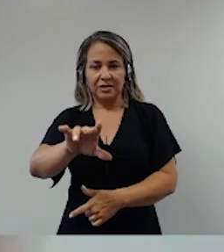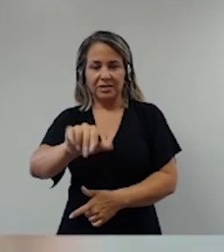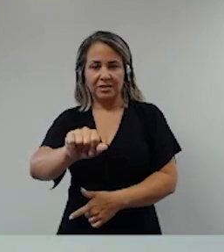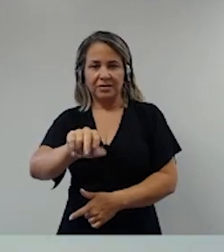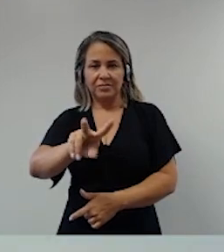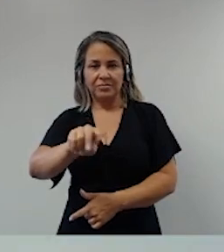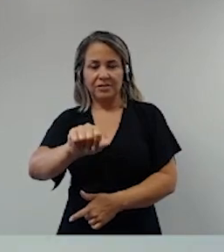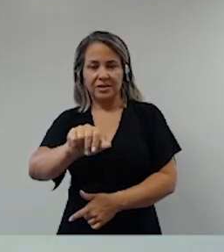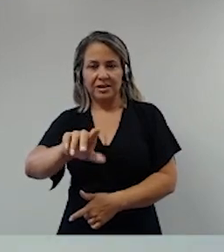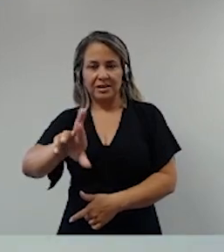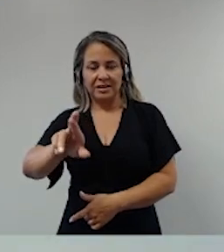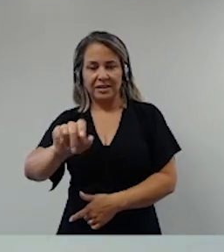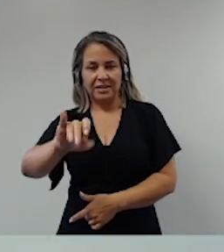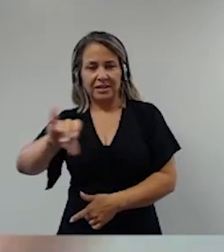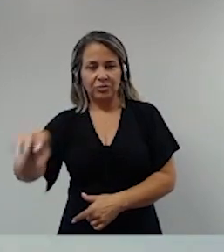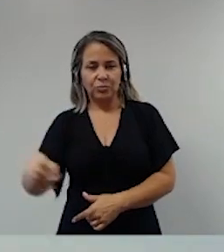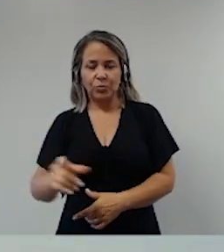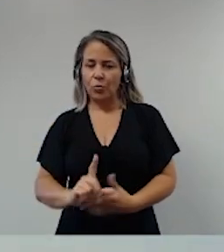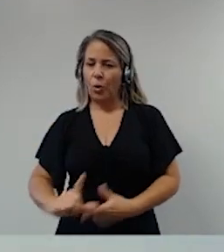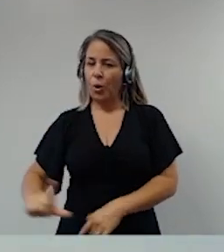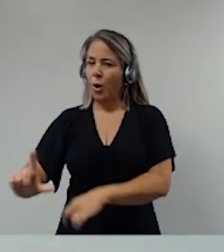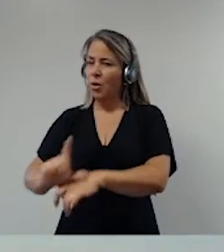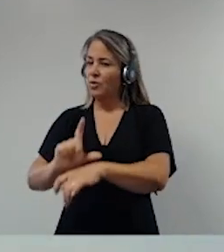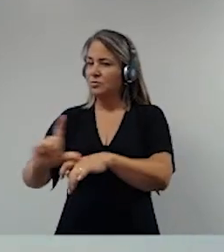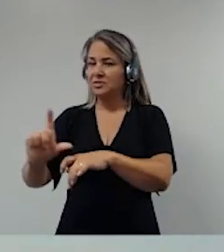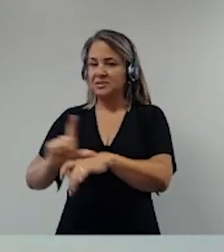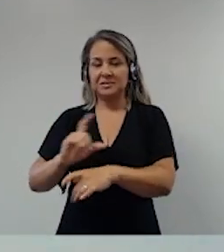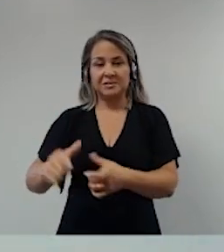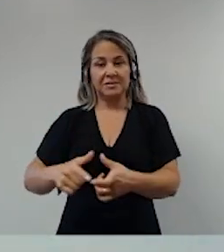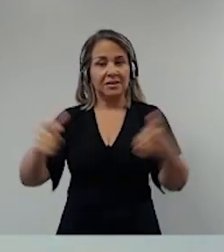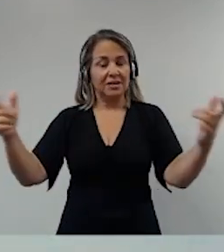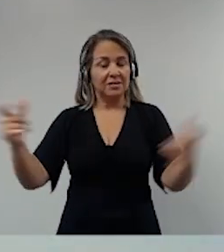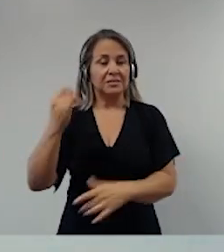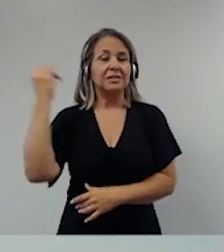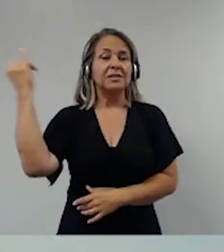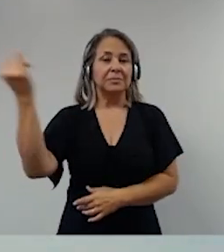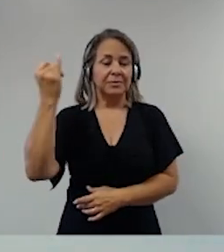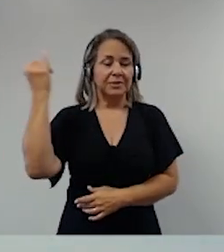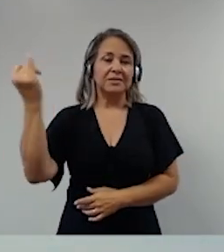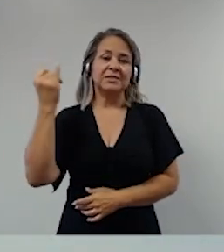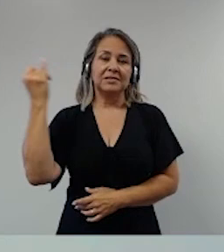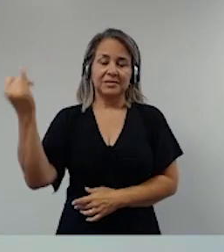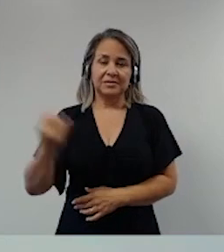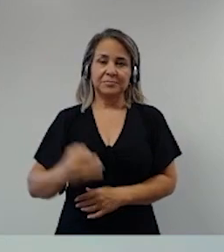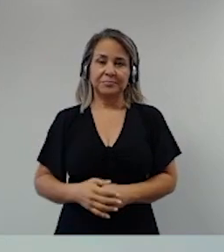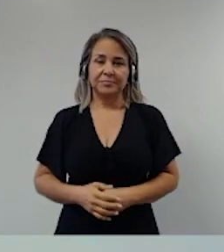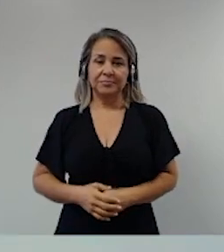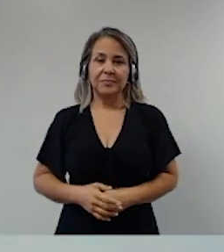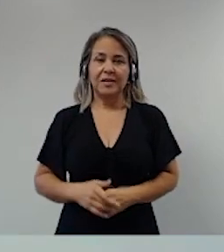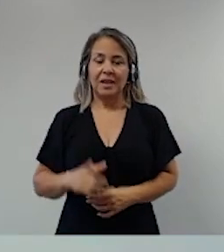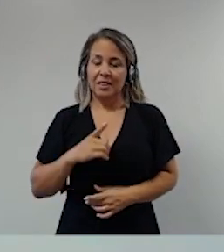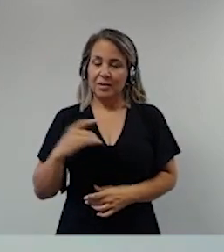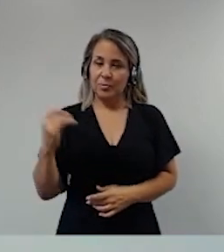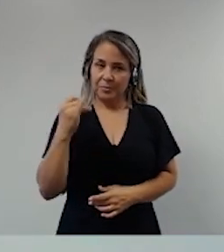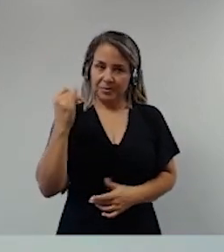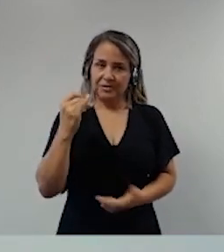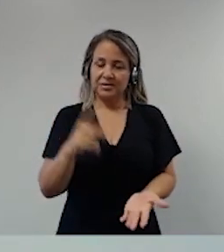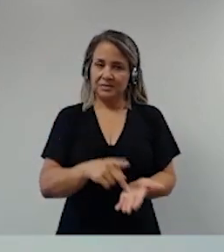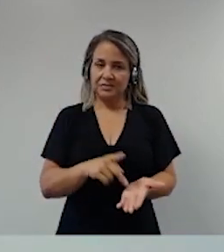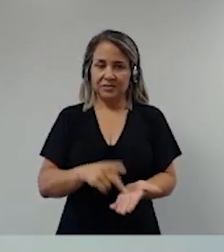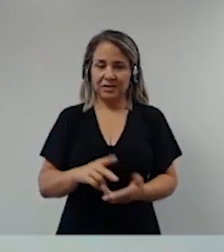Bahia, Ponto Frio, tá certo? E, naturalmente, um grande contencioso, tá certo? Um